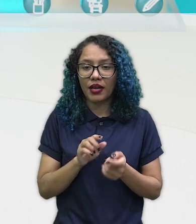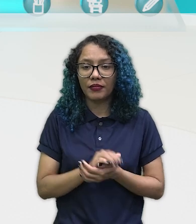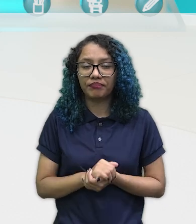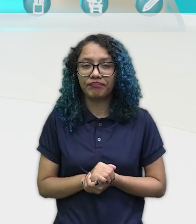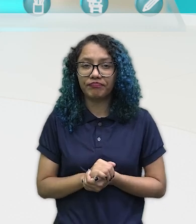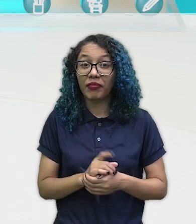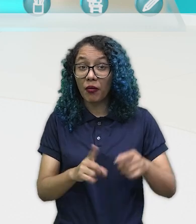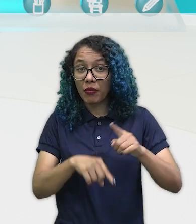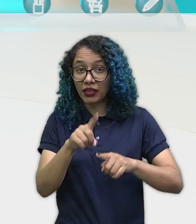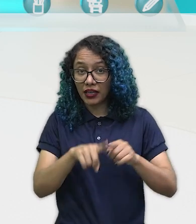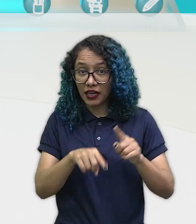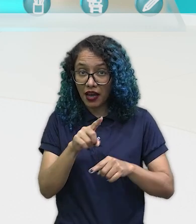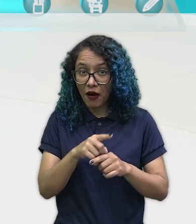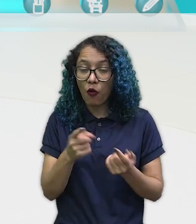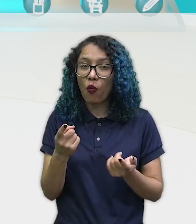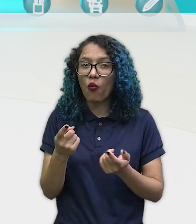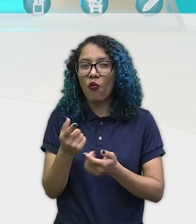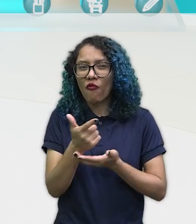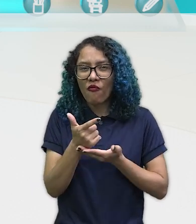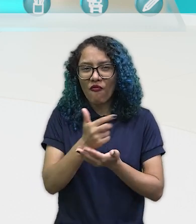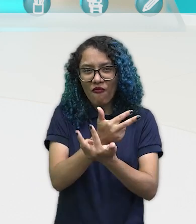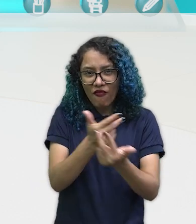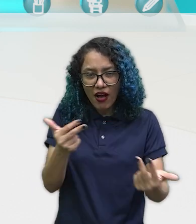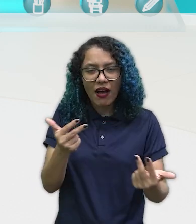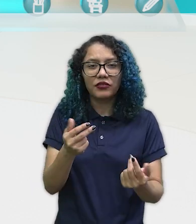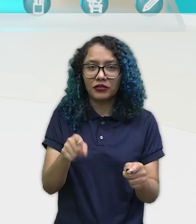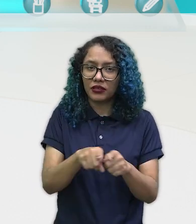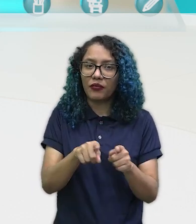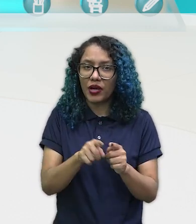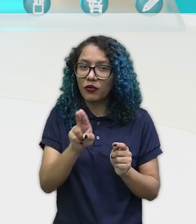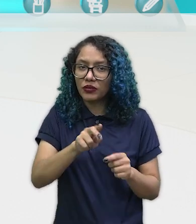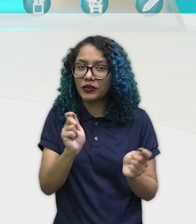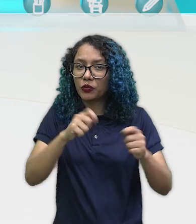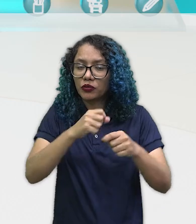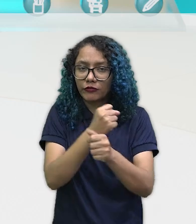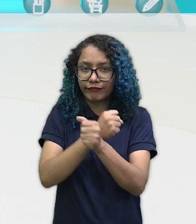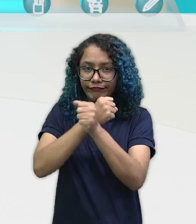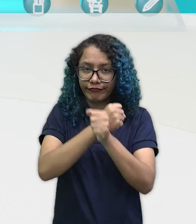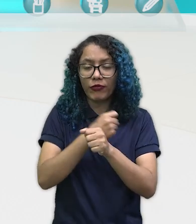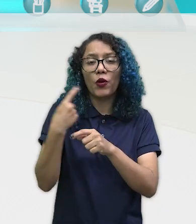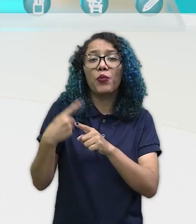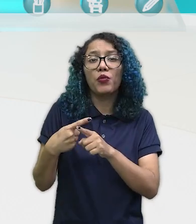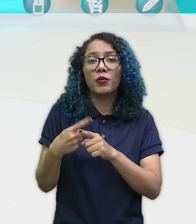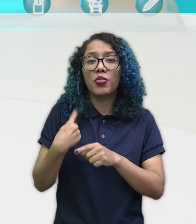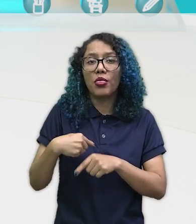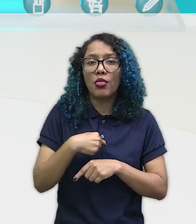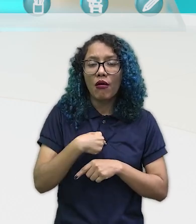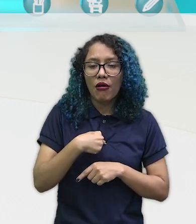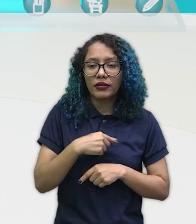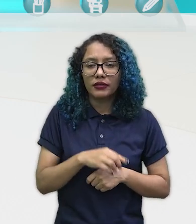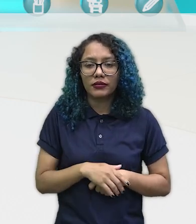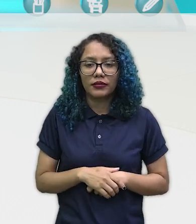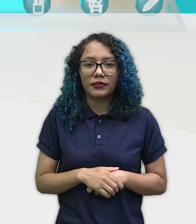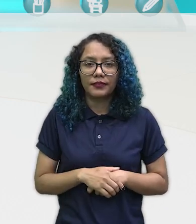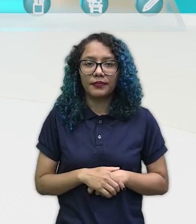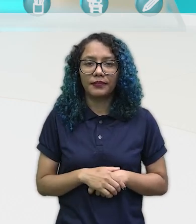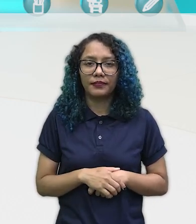formas de armas para se defender, né, uma vez que nós não possuímos